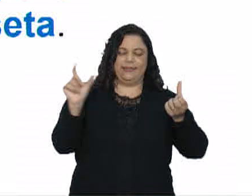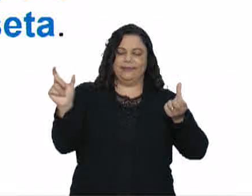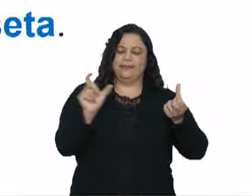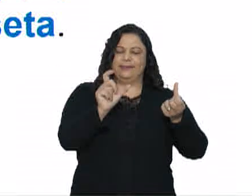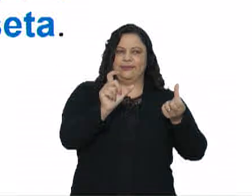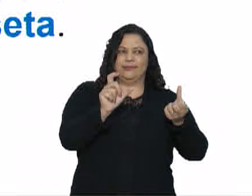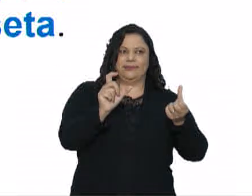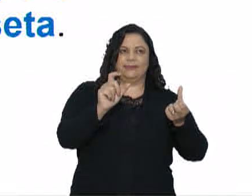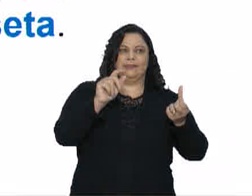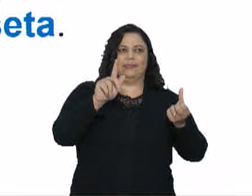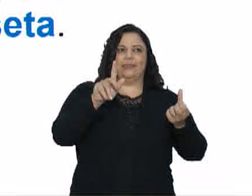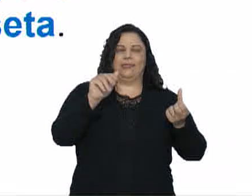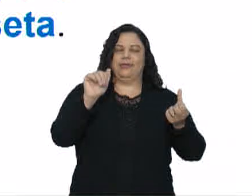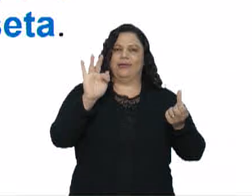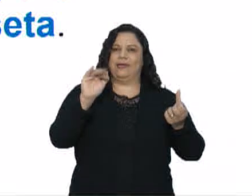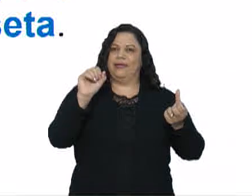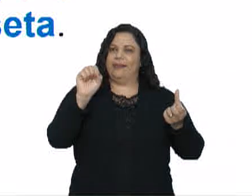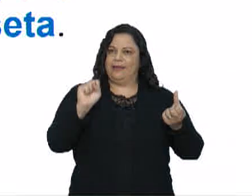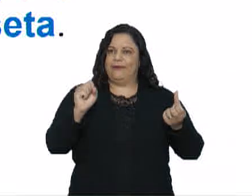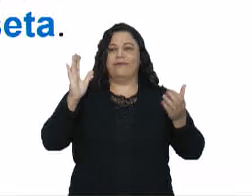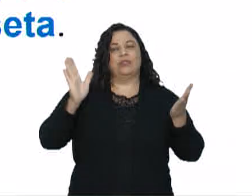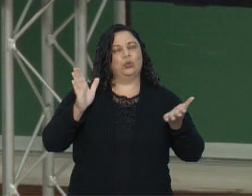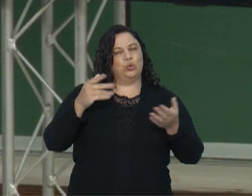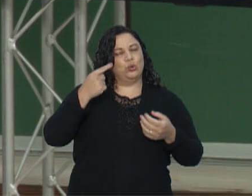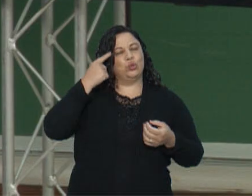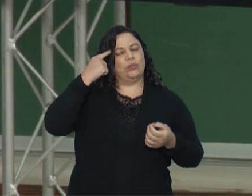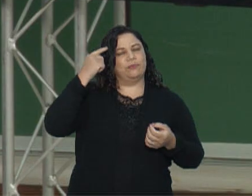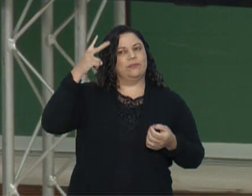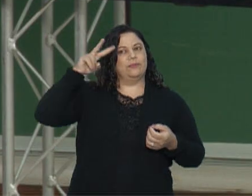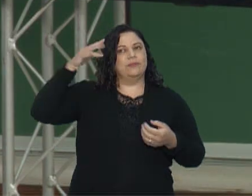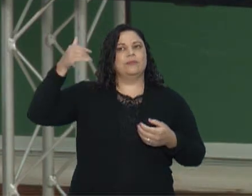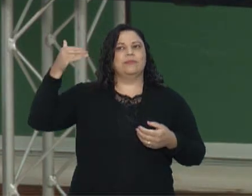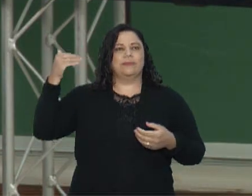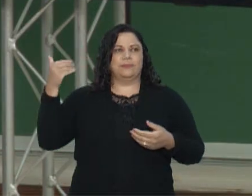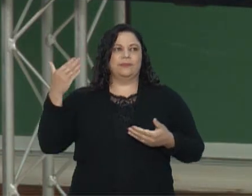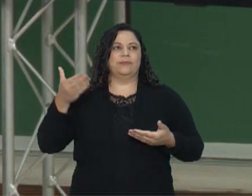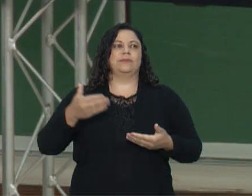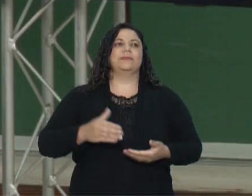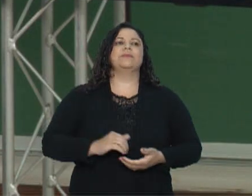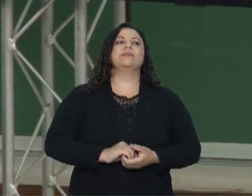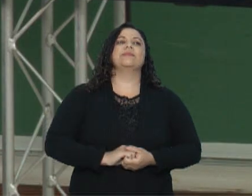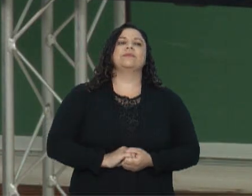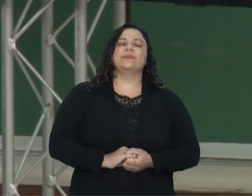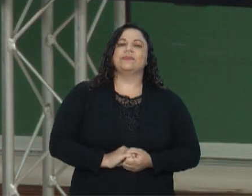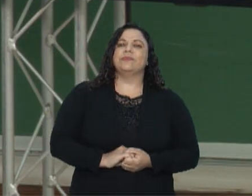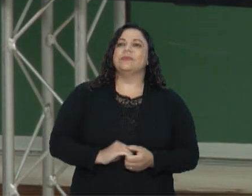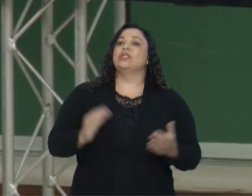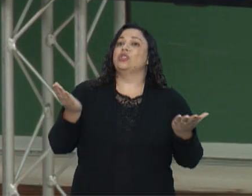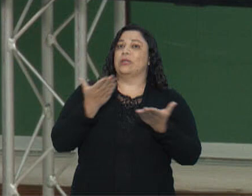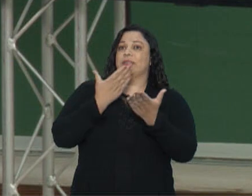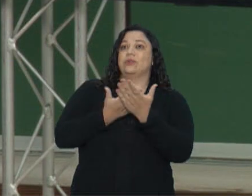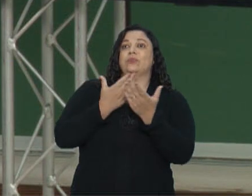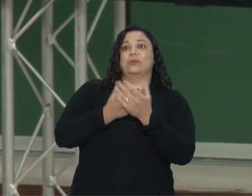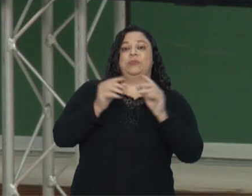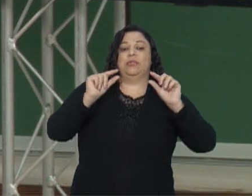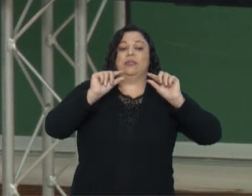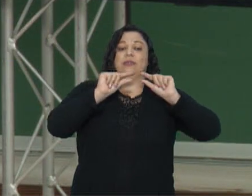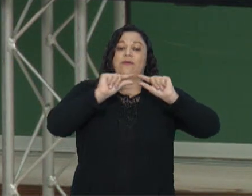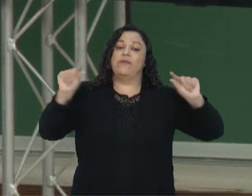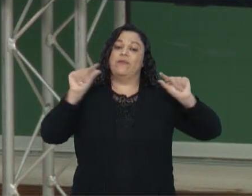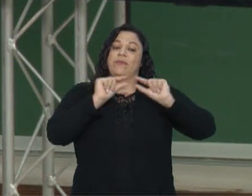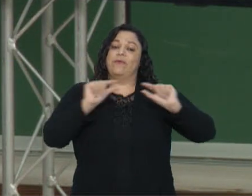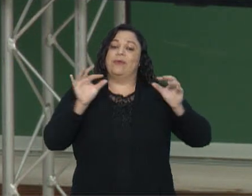gafas. Gafas, já observamos anteriormente. Não é mais necessário aí a tradução, perfeito? Então veja, são frases simples que